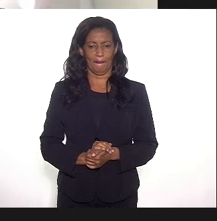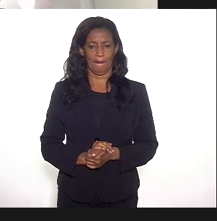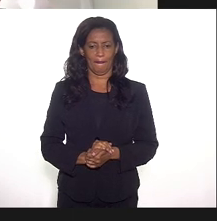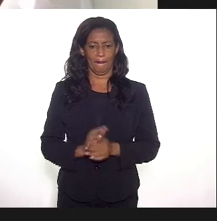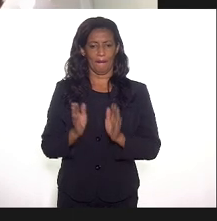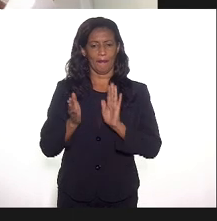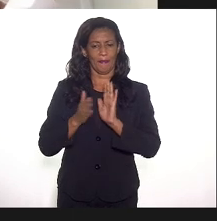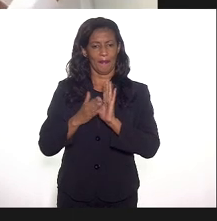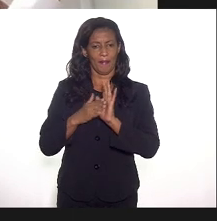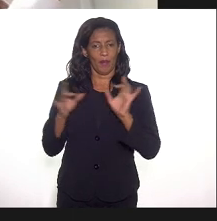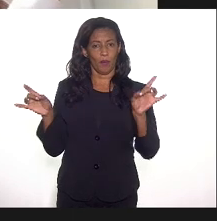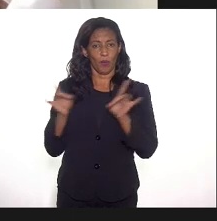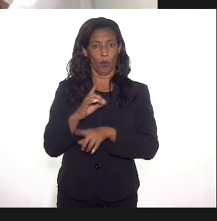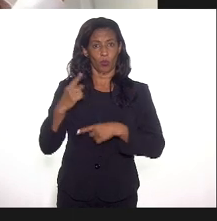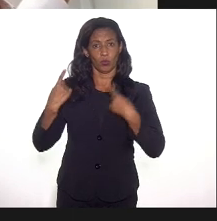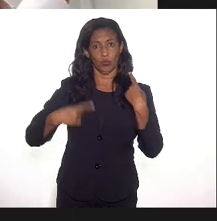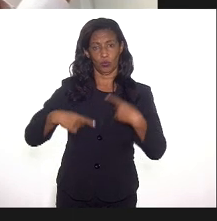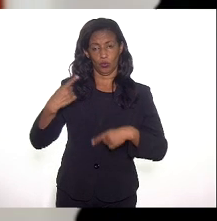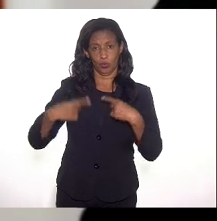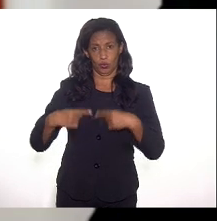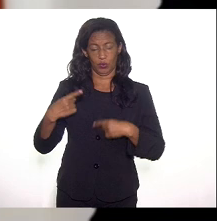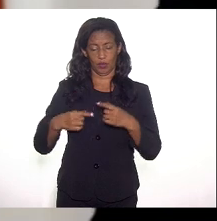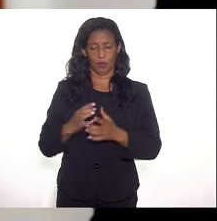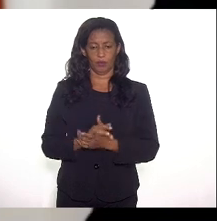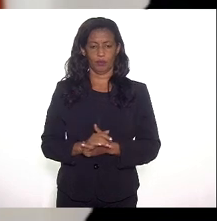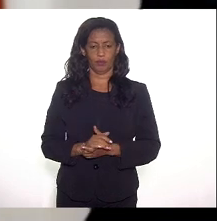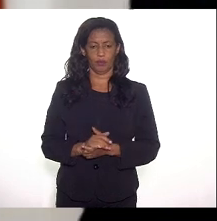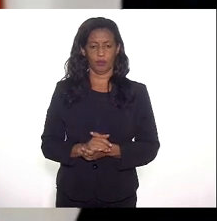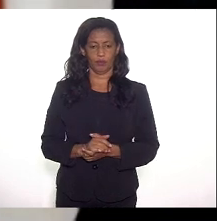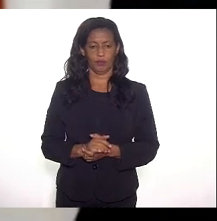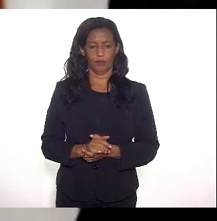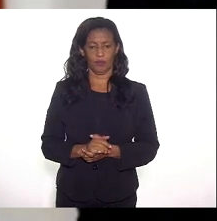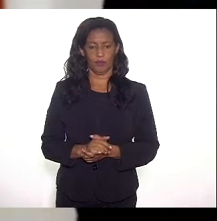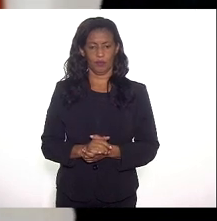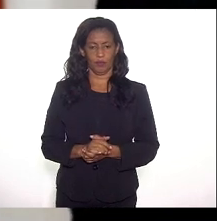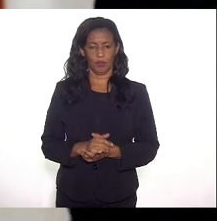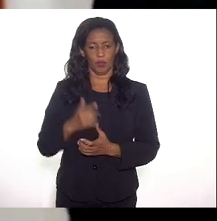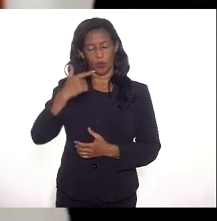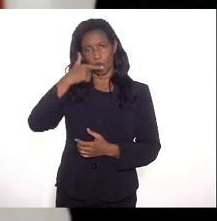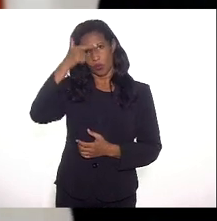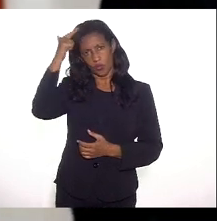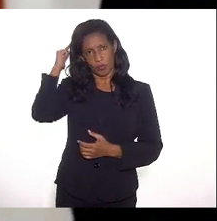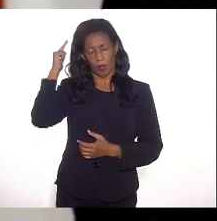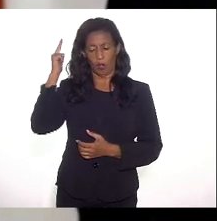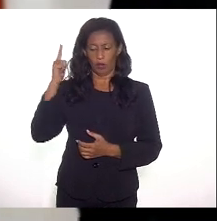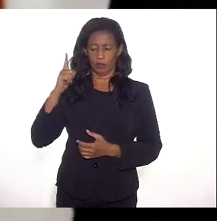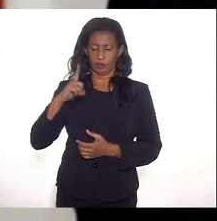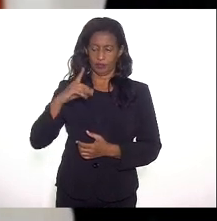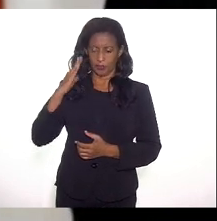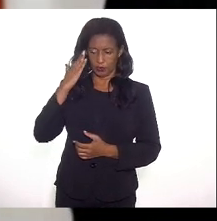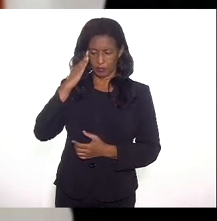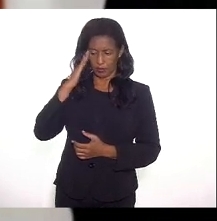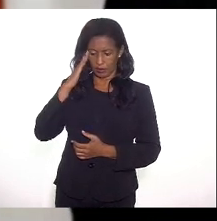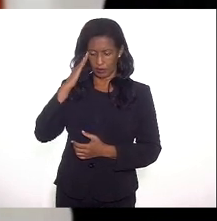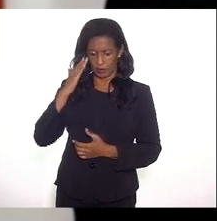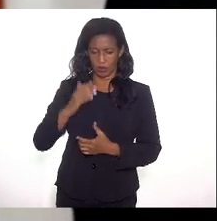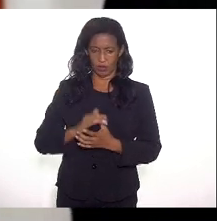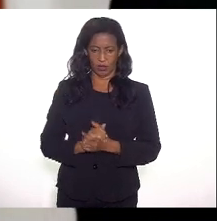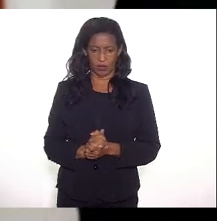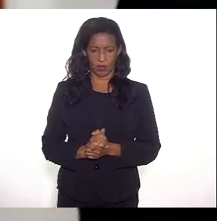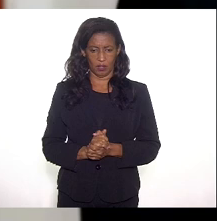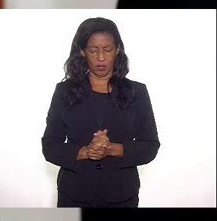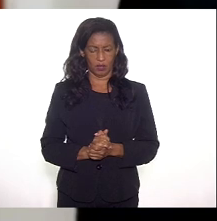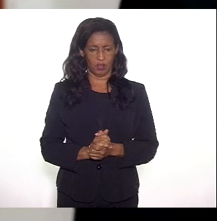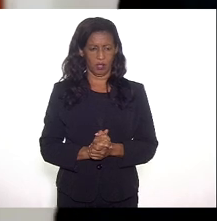Pareceres emitido em discussão, eu vou tentar aqui. O Luiz Paulo tem um entendimento que